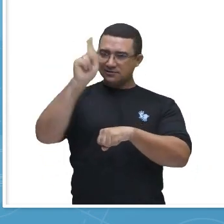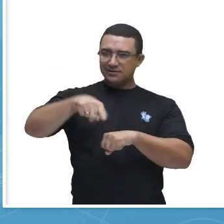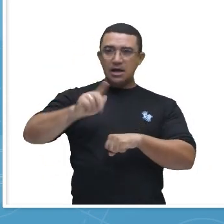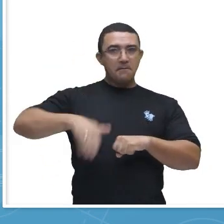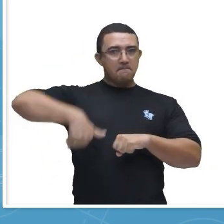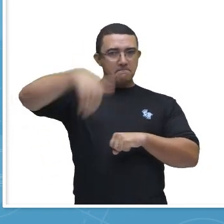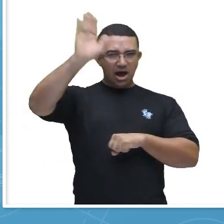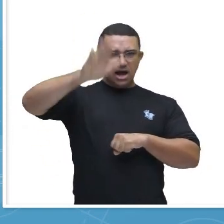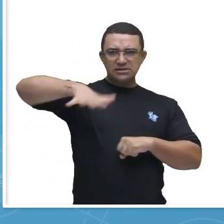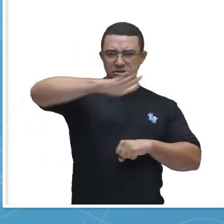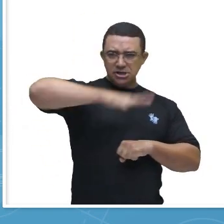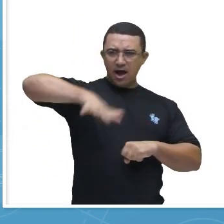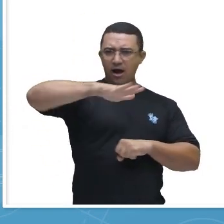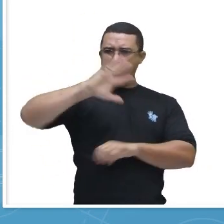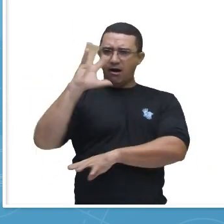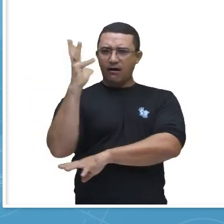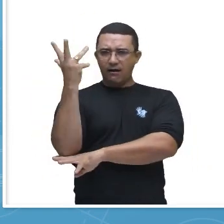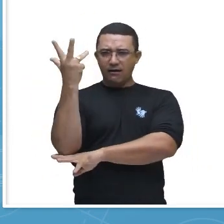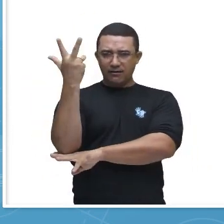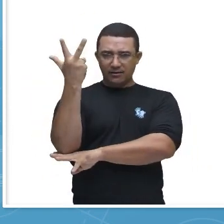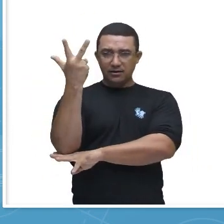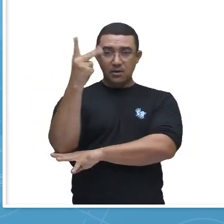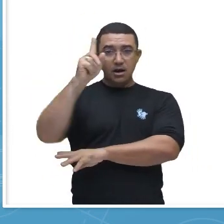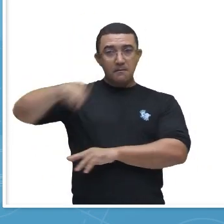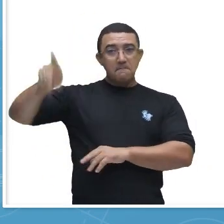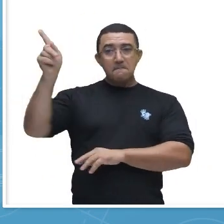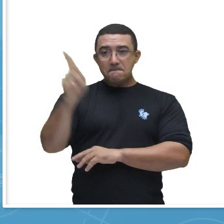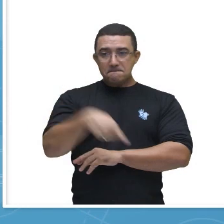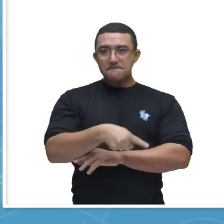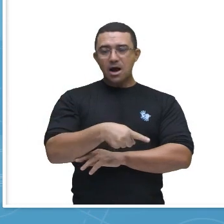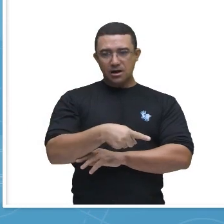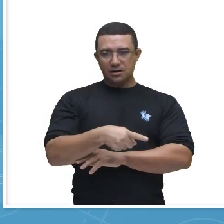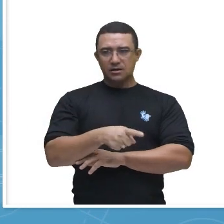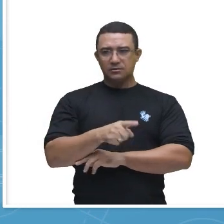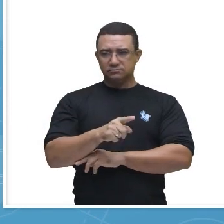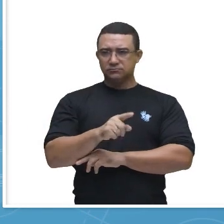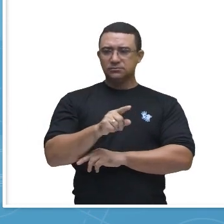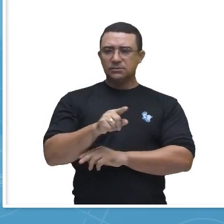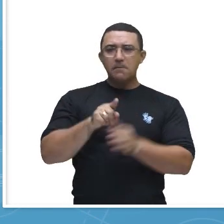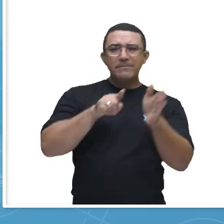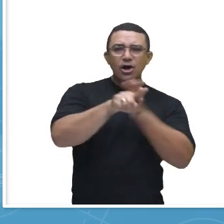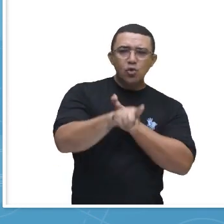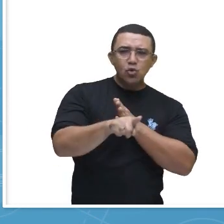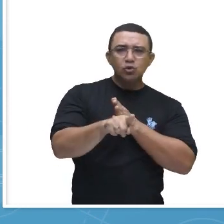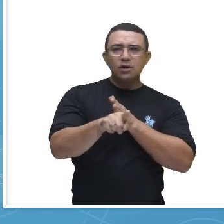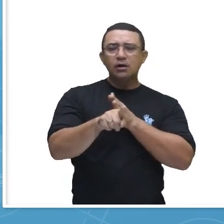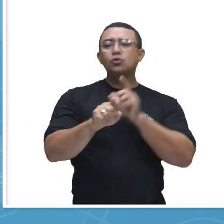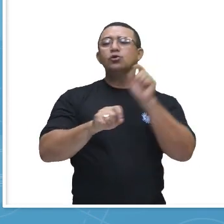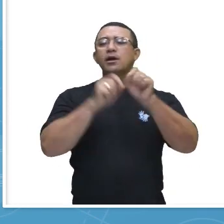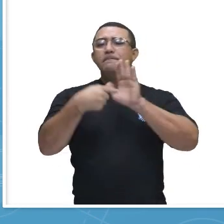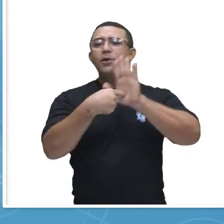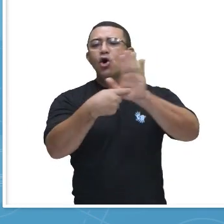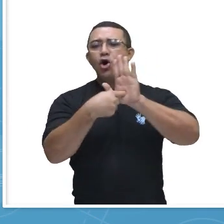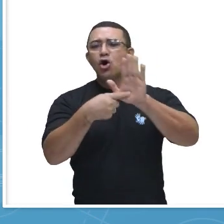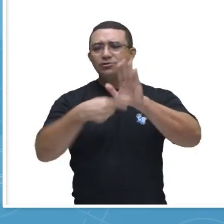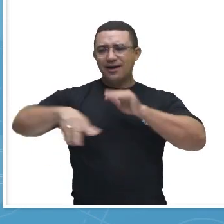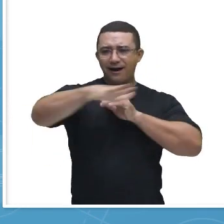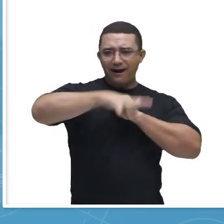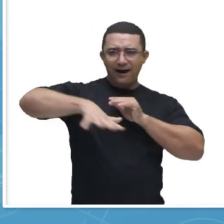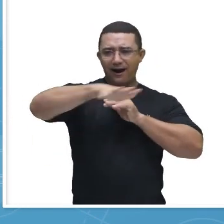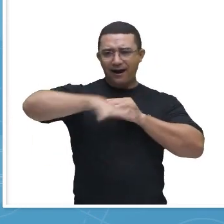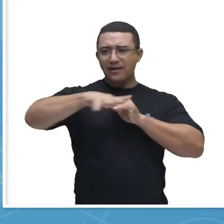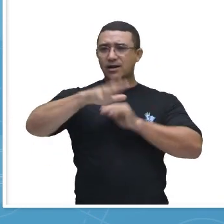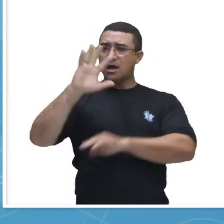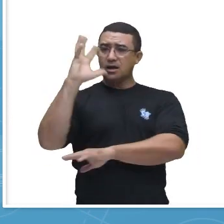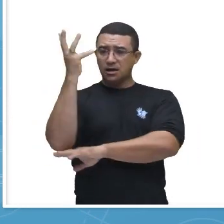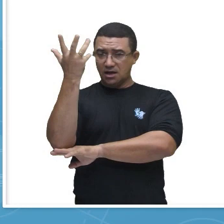zona climática. Marque a alternativa que indica as zonas climáticas que o